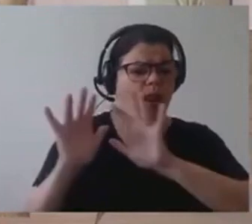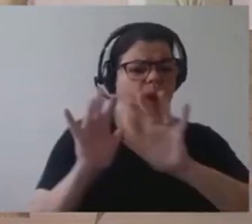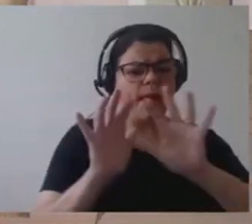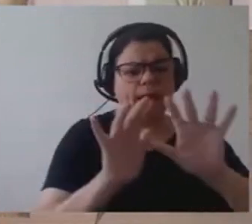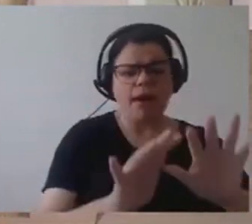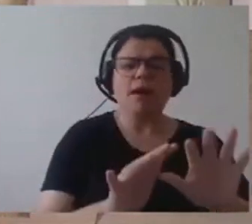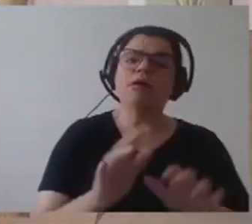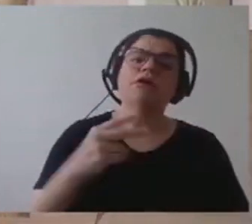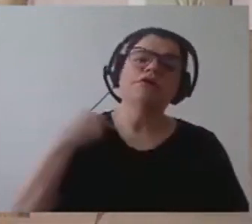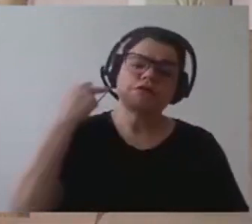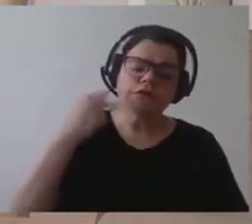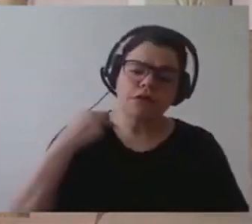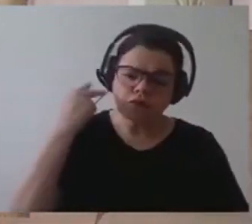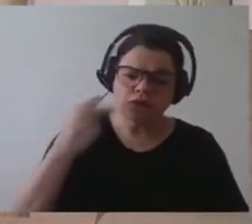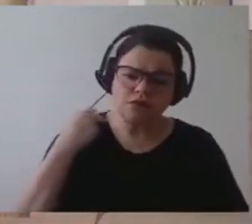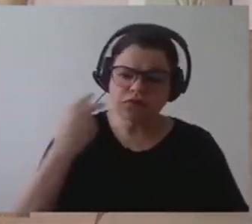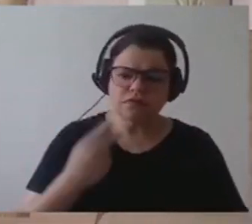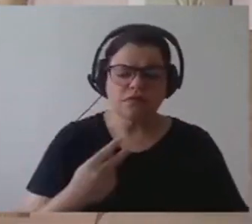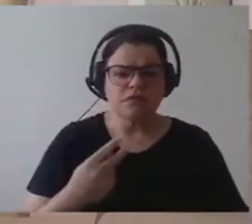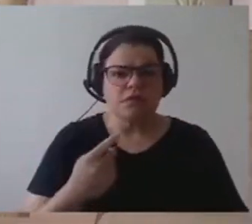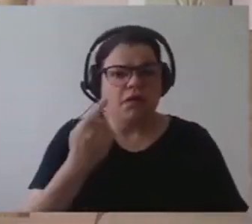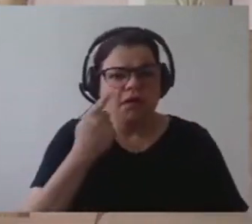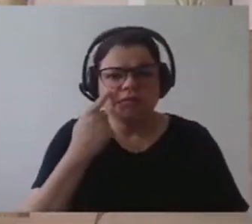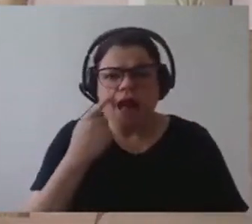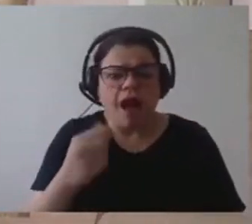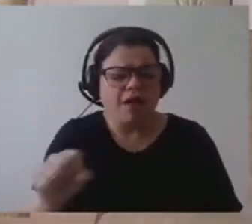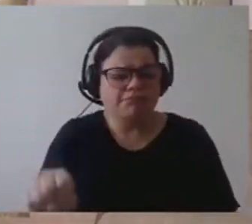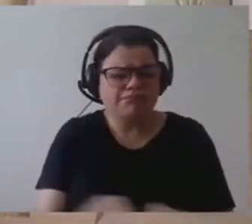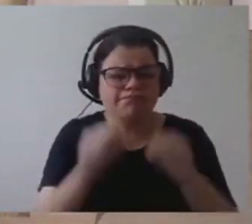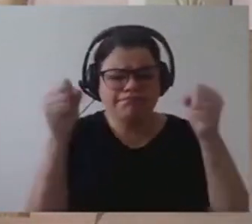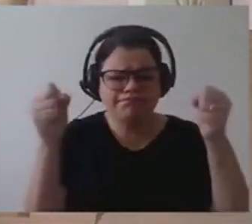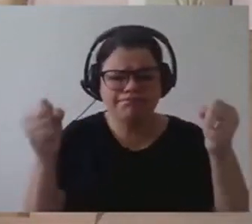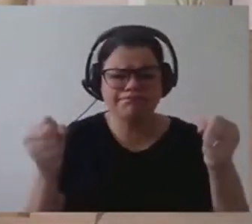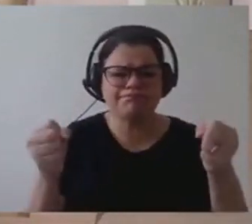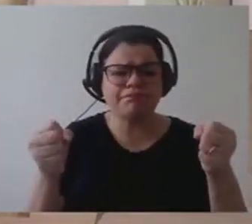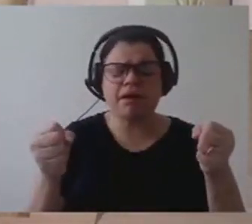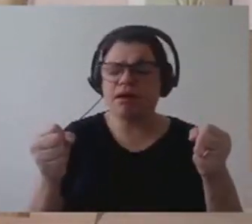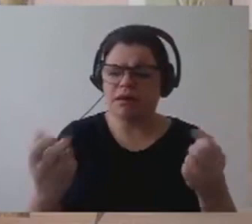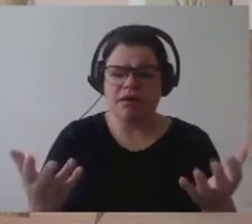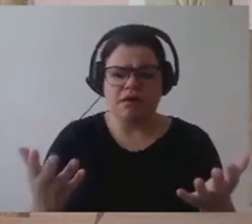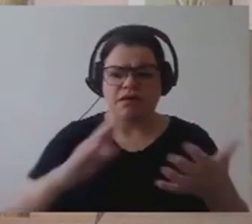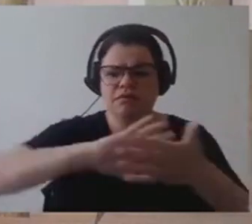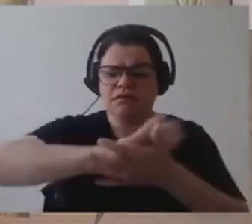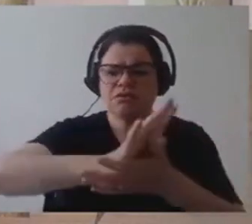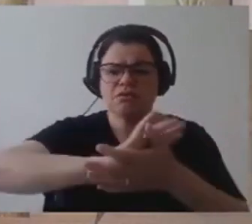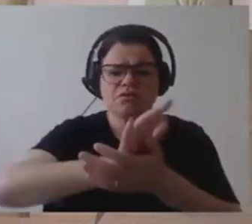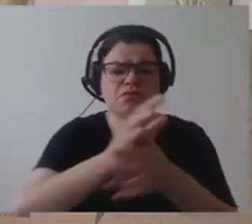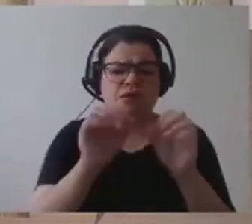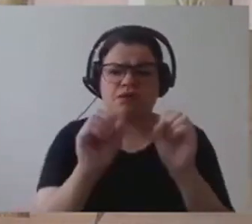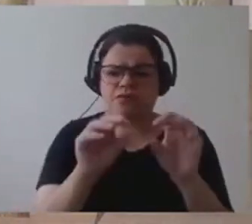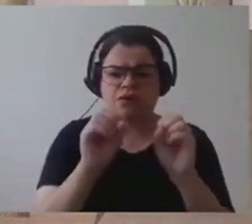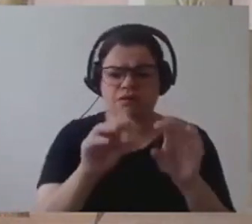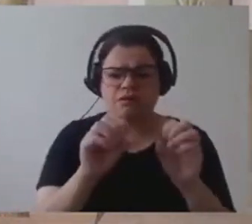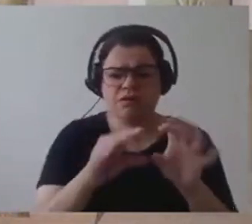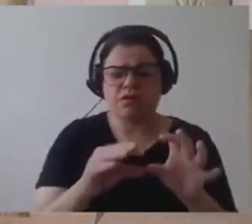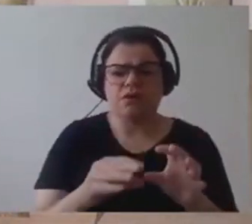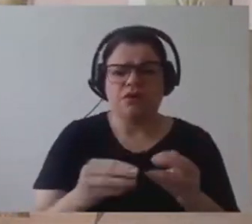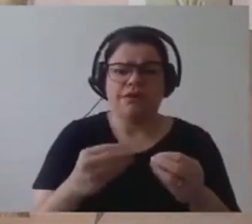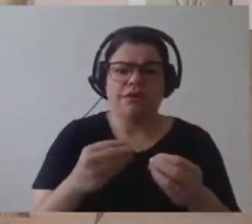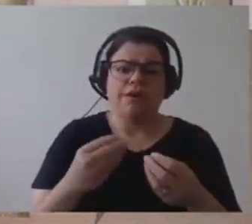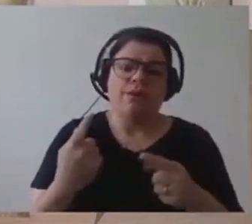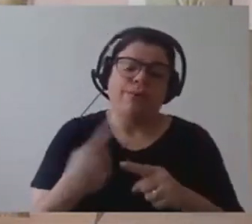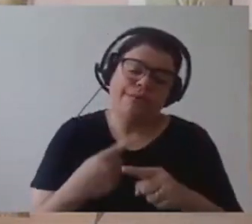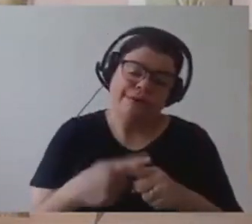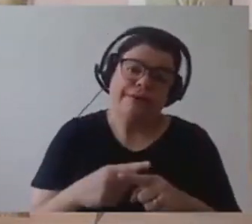existem verdadeiras excrescências nesse plano nacional de destruição da educação como tudo que vem do PT